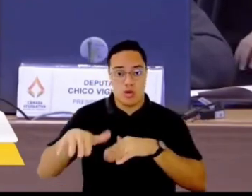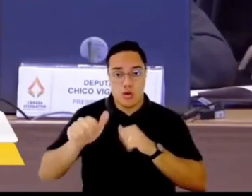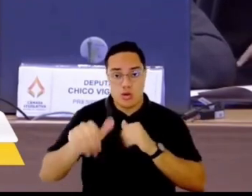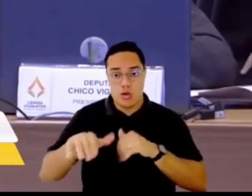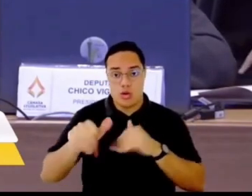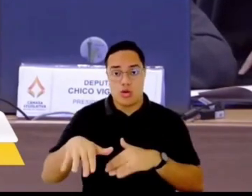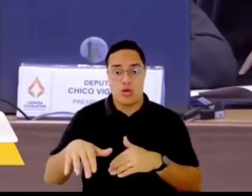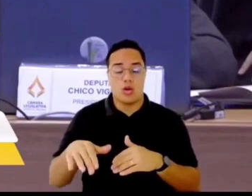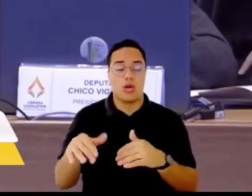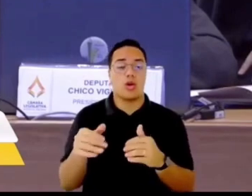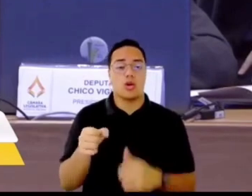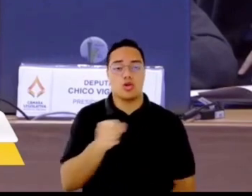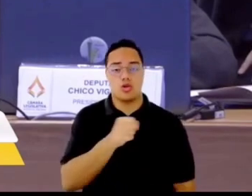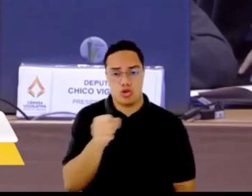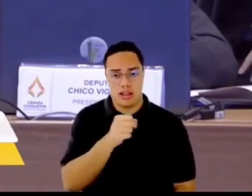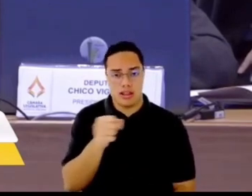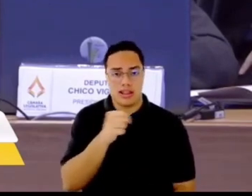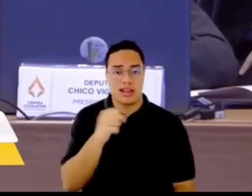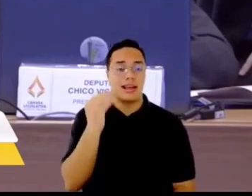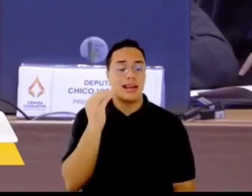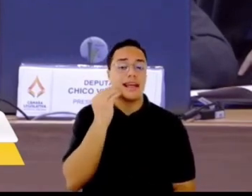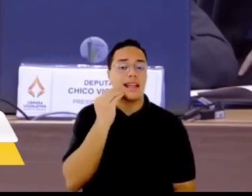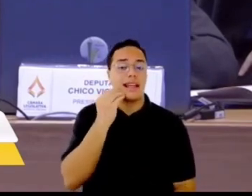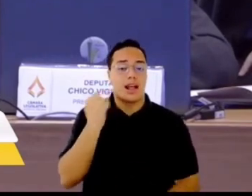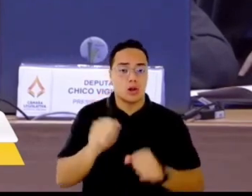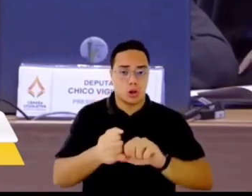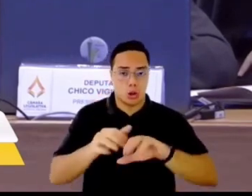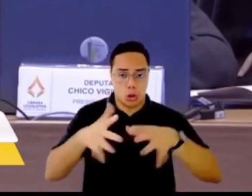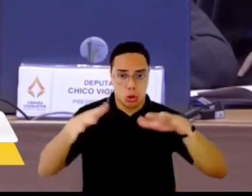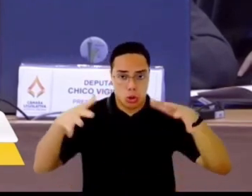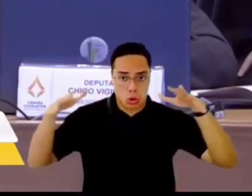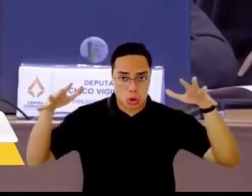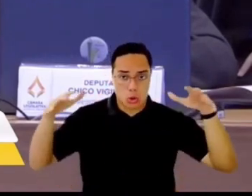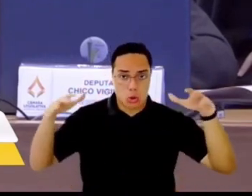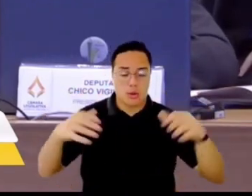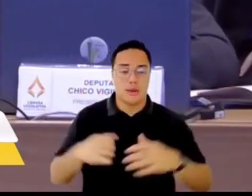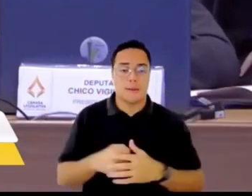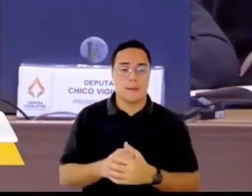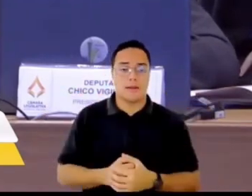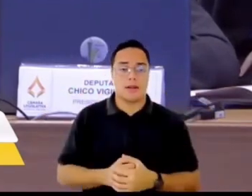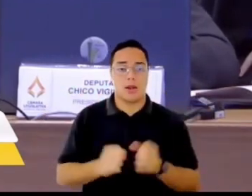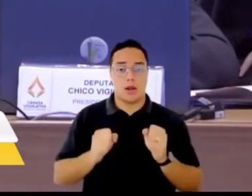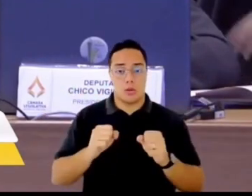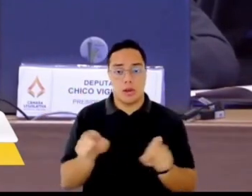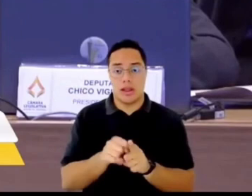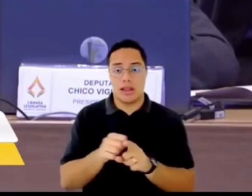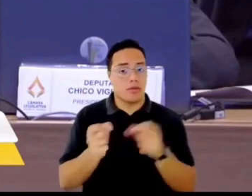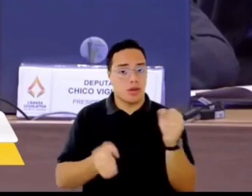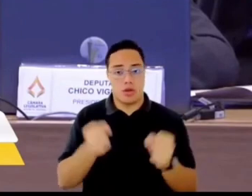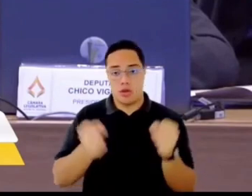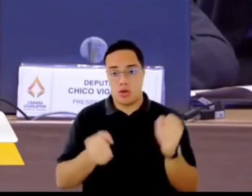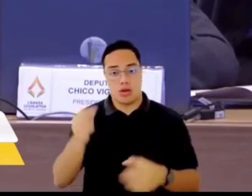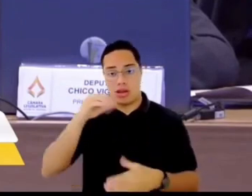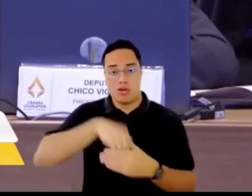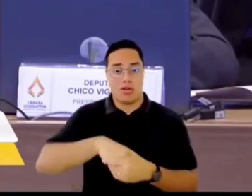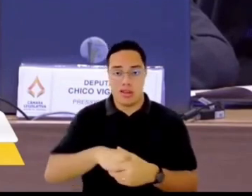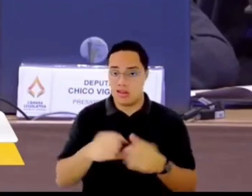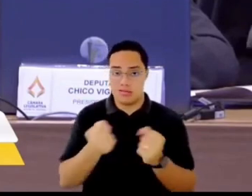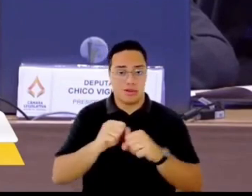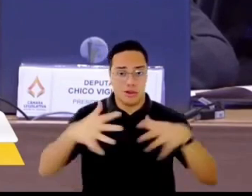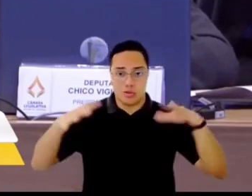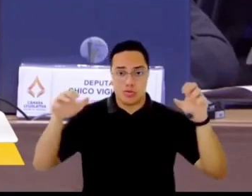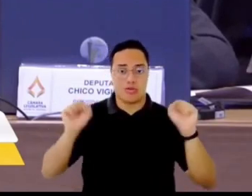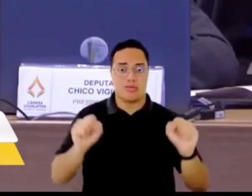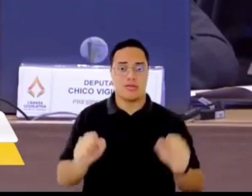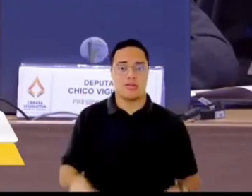informado disso? Que tentaram explodir o... Ele poderia ter explodido o carro. O carro com o senhor dentro. Comigo dentro. Sim. Deixa eu